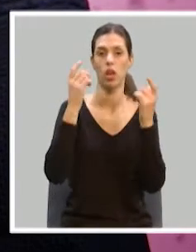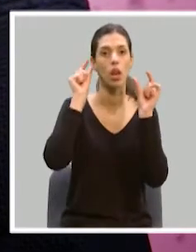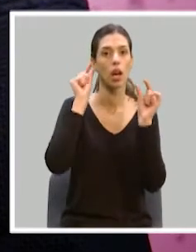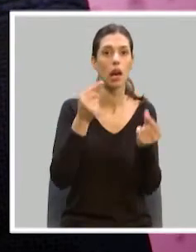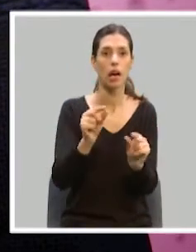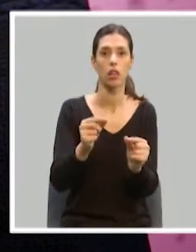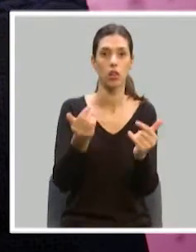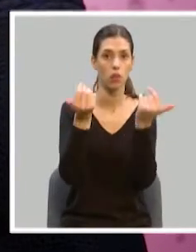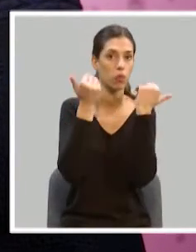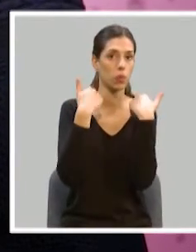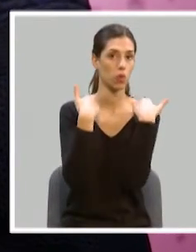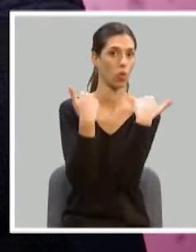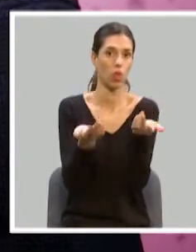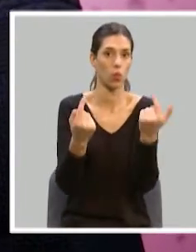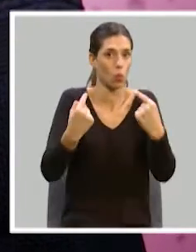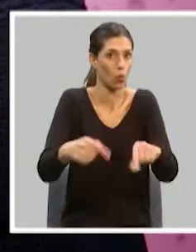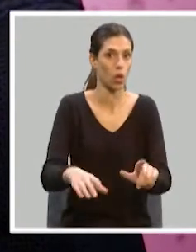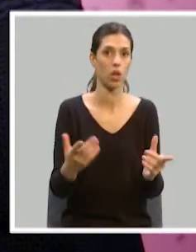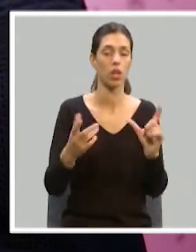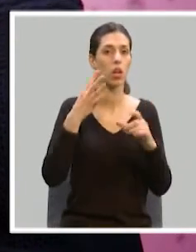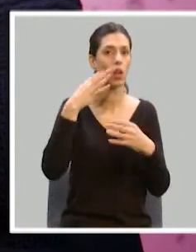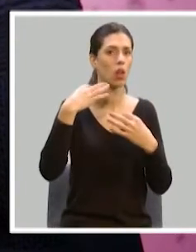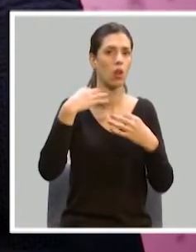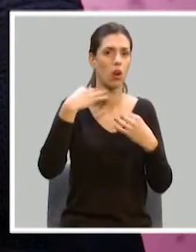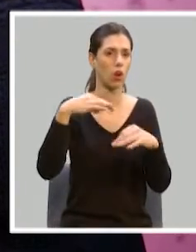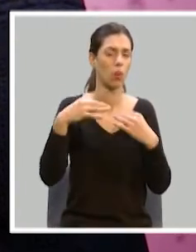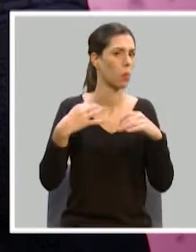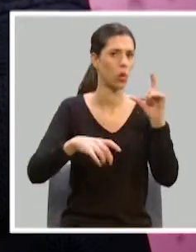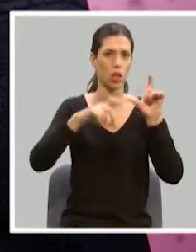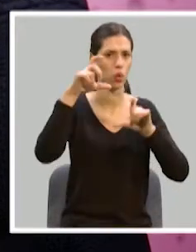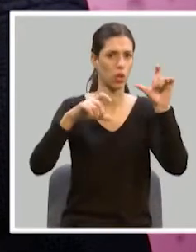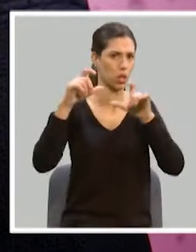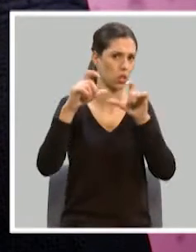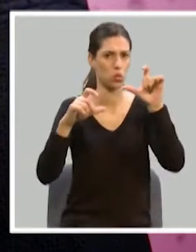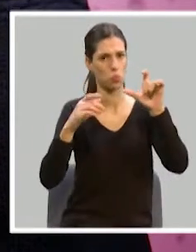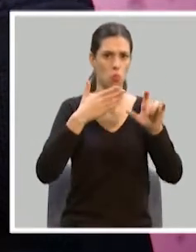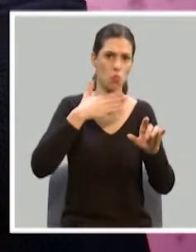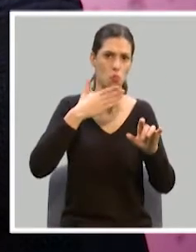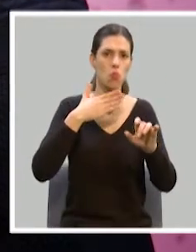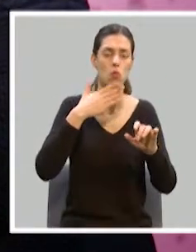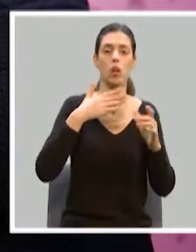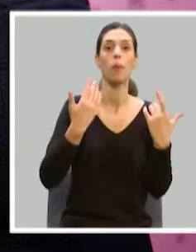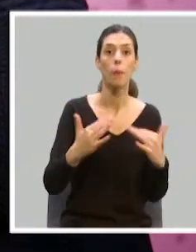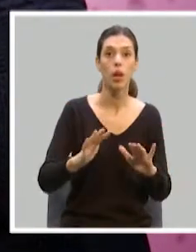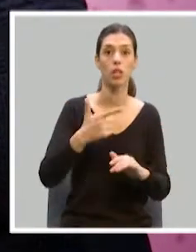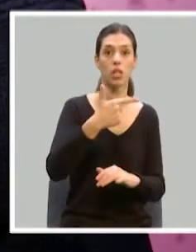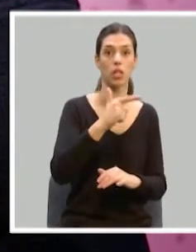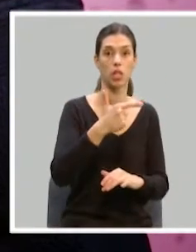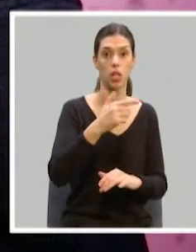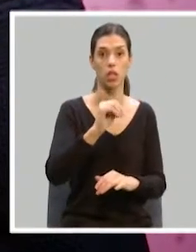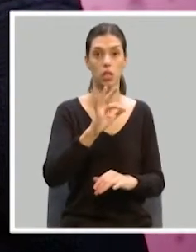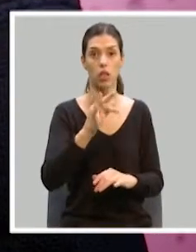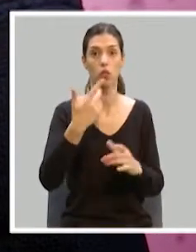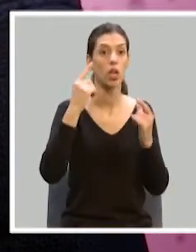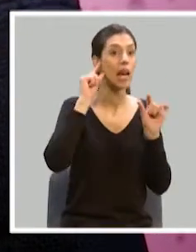informação tipicamente não são rádios de grandes audiências mas também é verdade que é a única